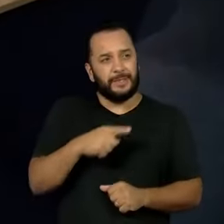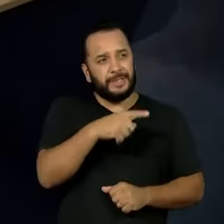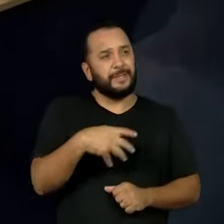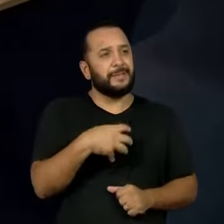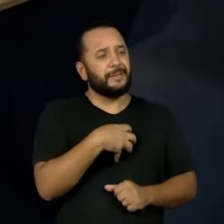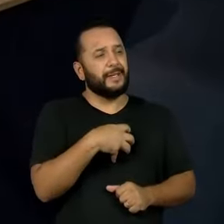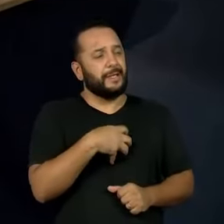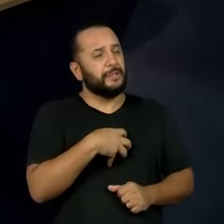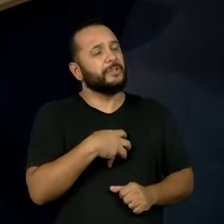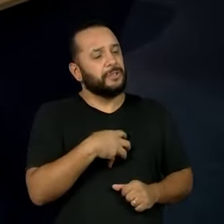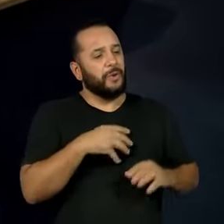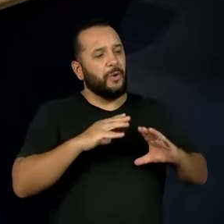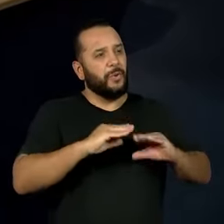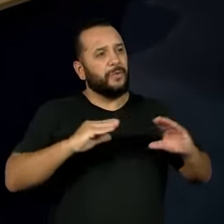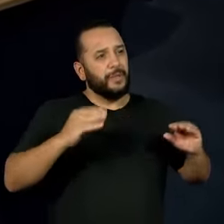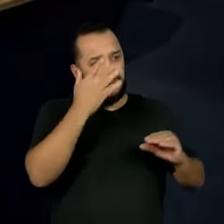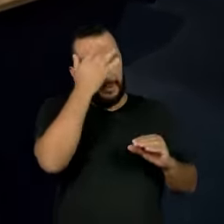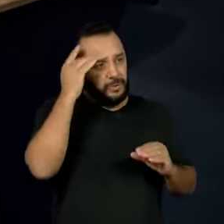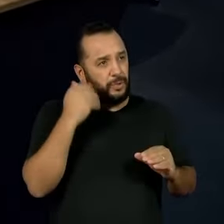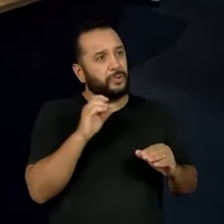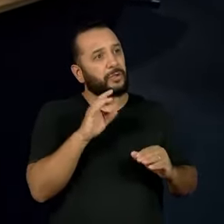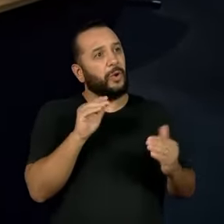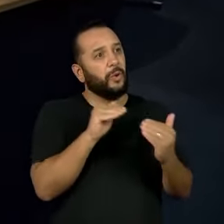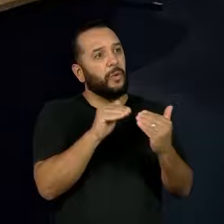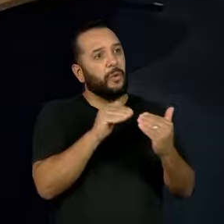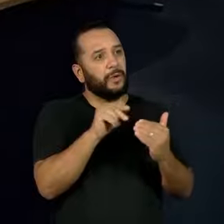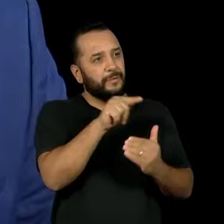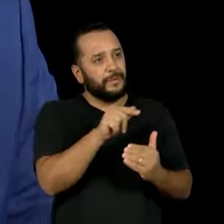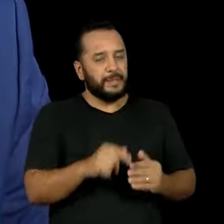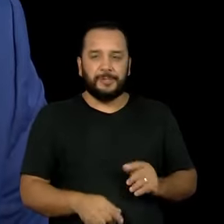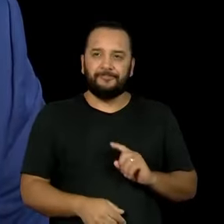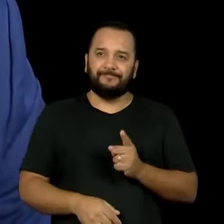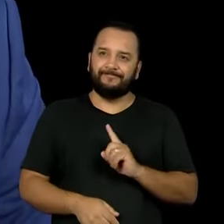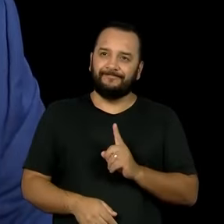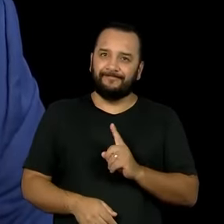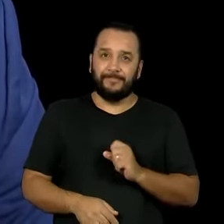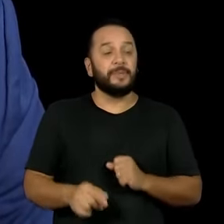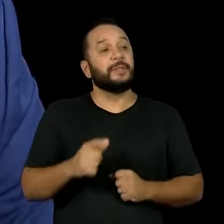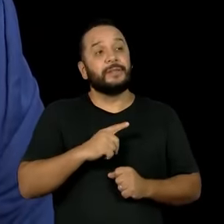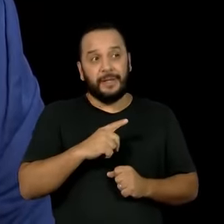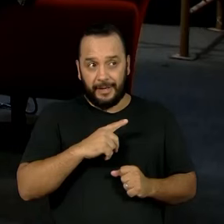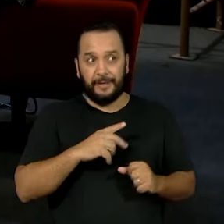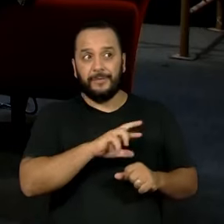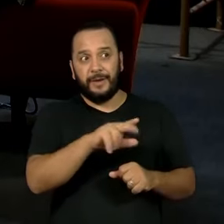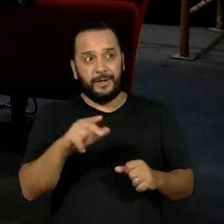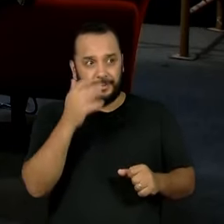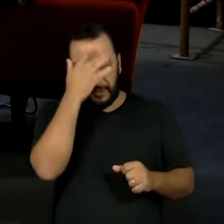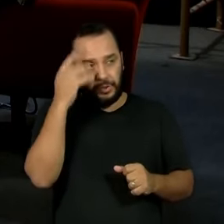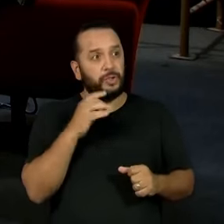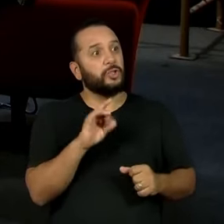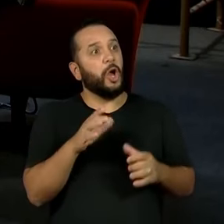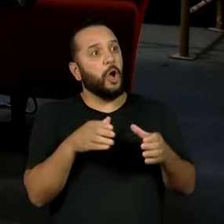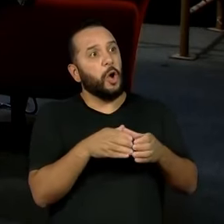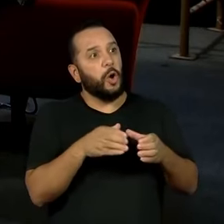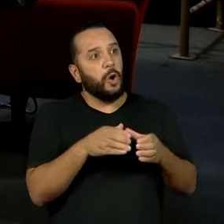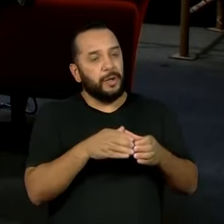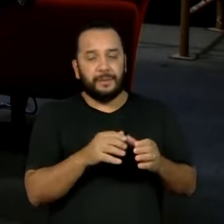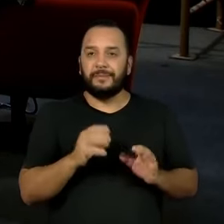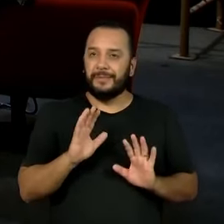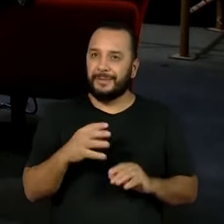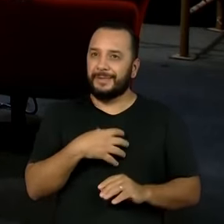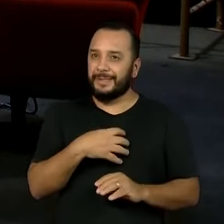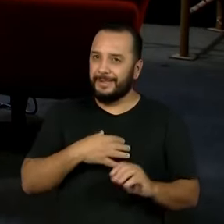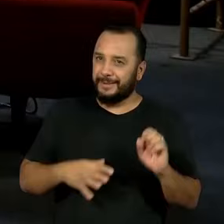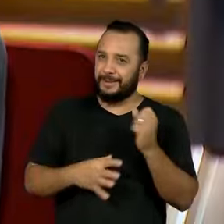numa bolha de gente que só concorda com você não tem muitas aí é não me sinto mas eu me sinto segura